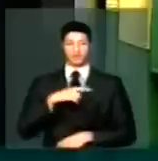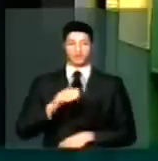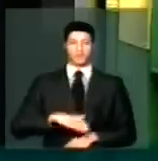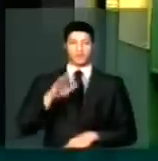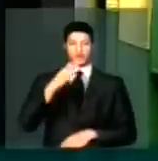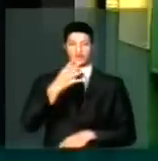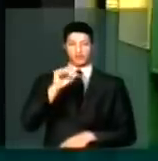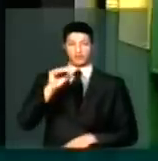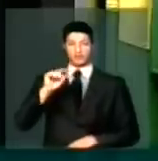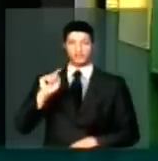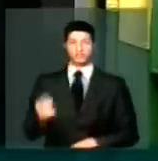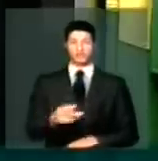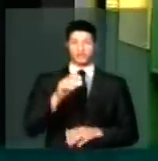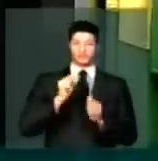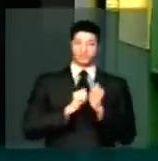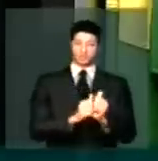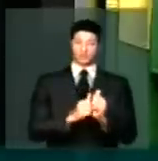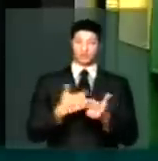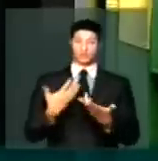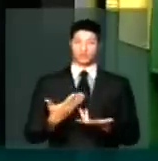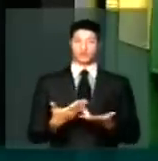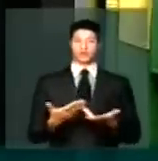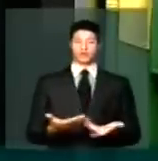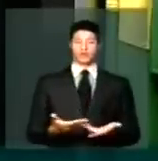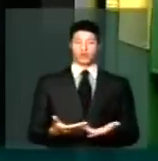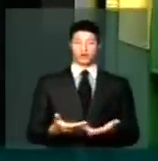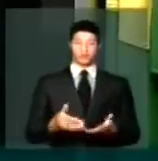de 400 mil seguidores. Quero que agora